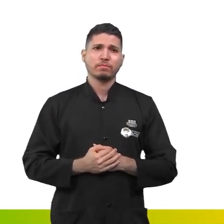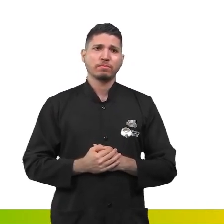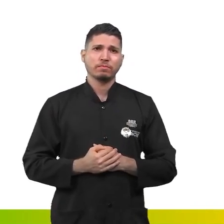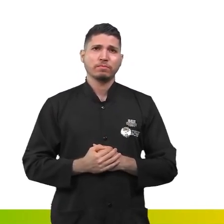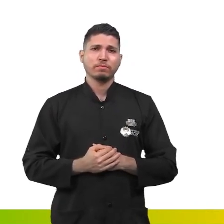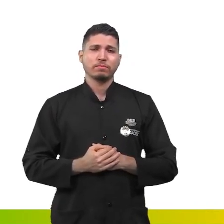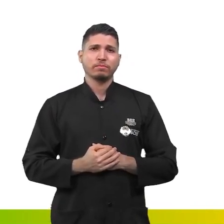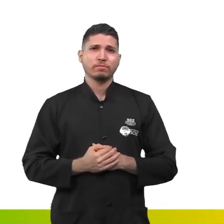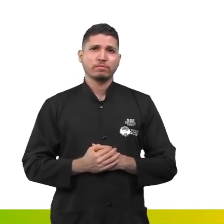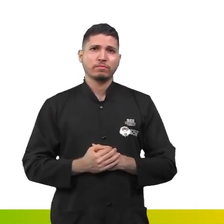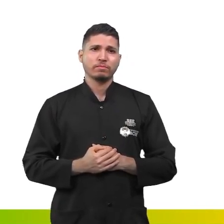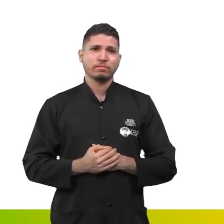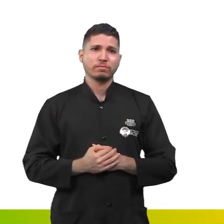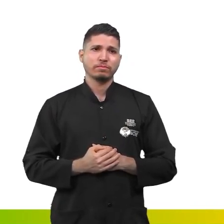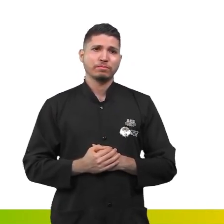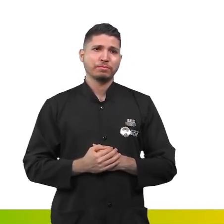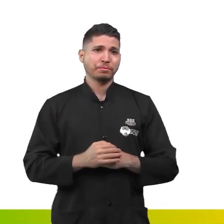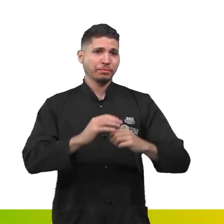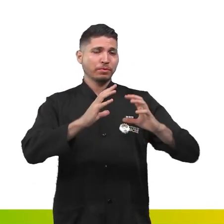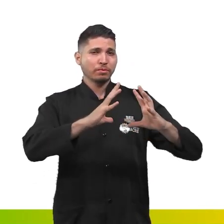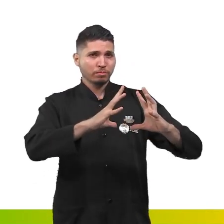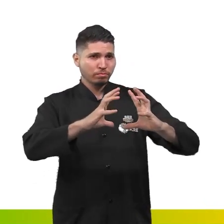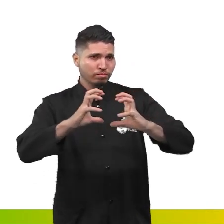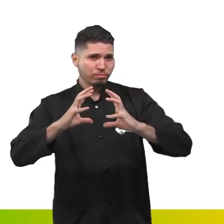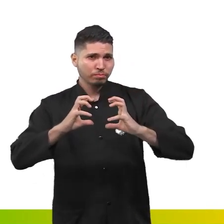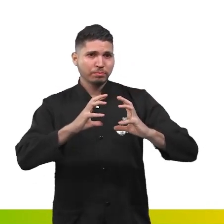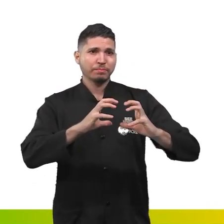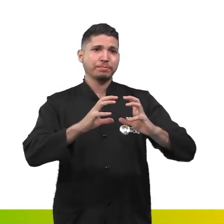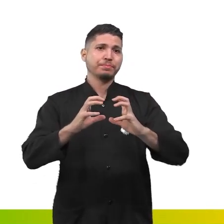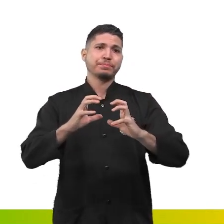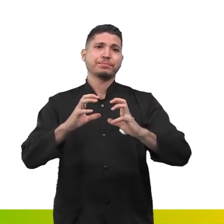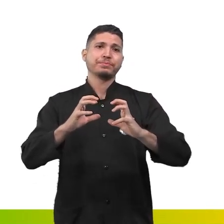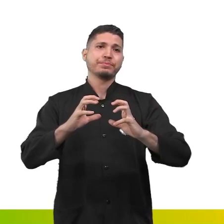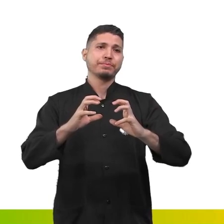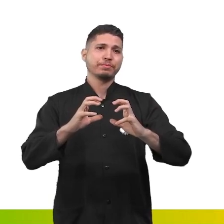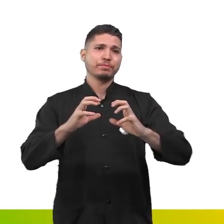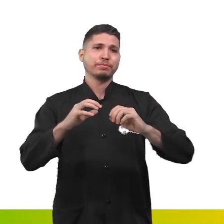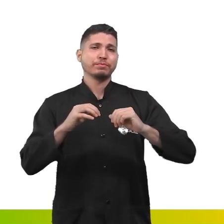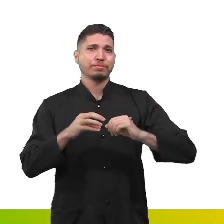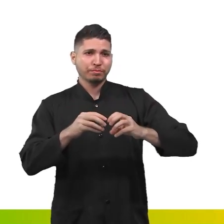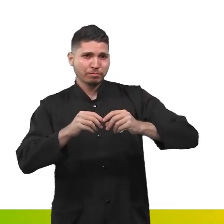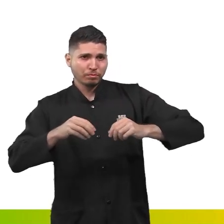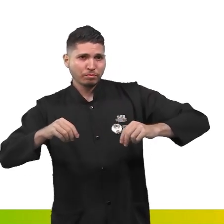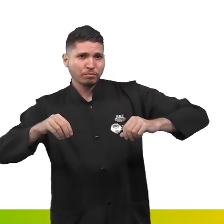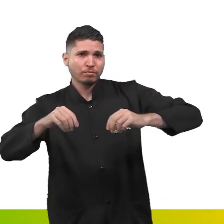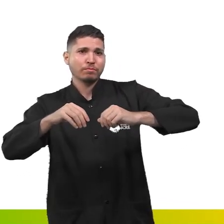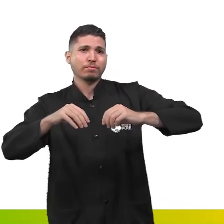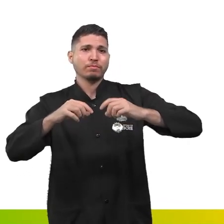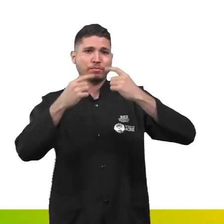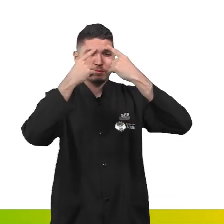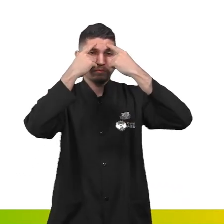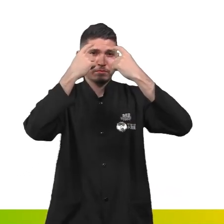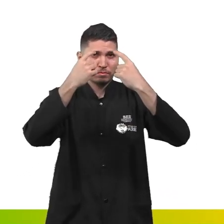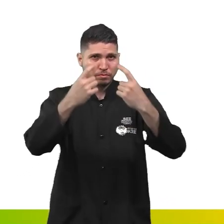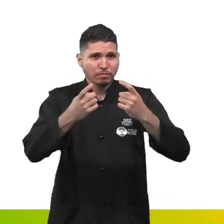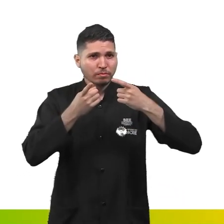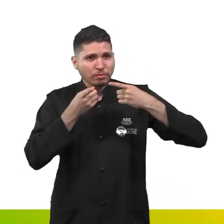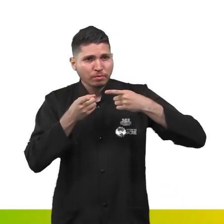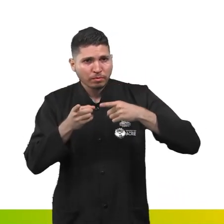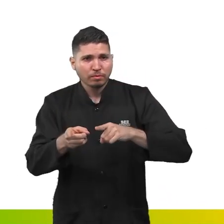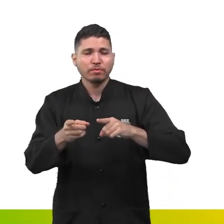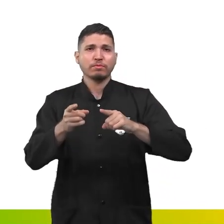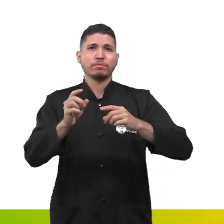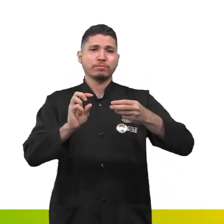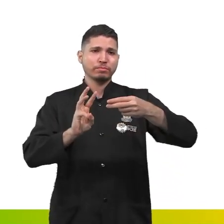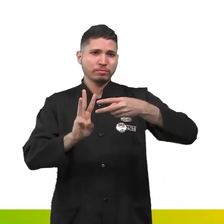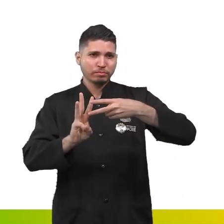conflitos de terra e violência contra principalmente os povos originários da floresta, os povos